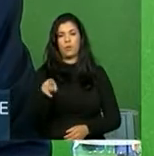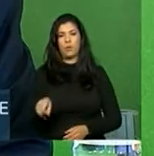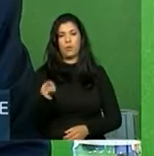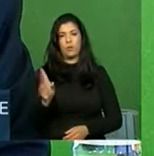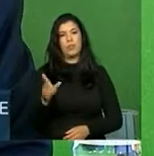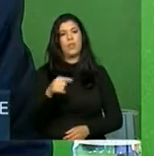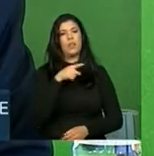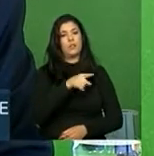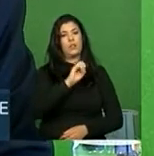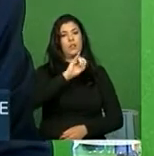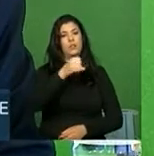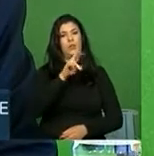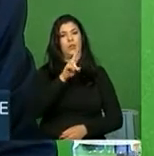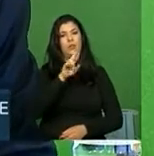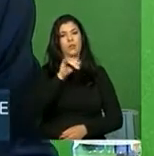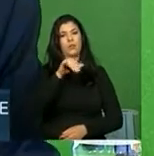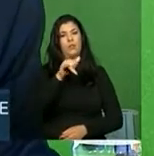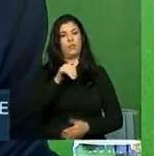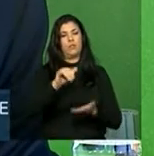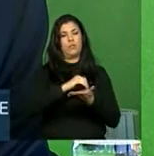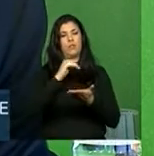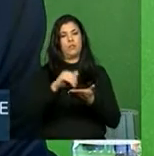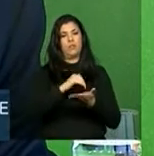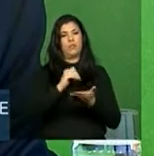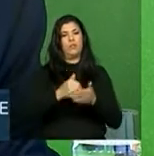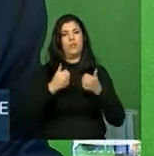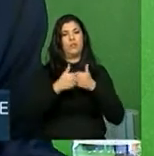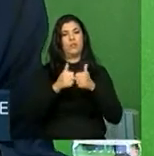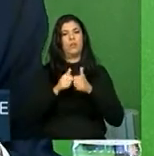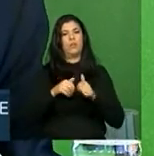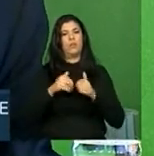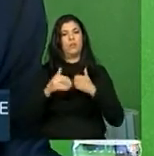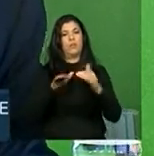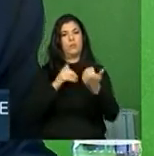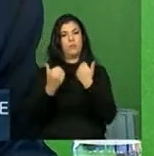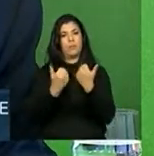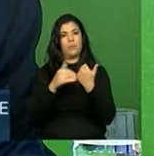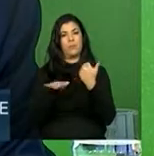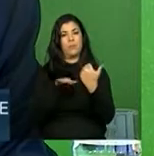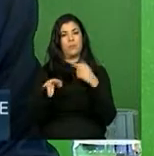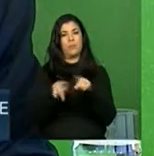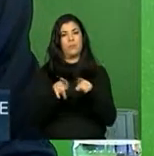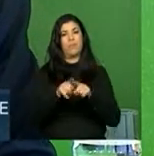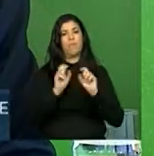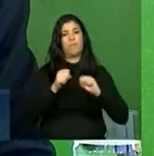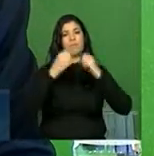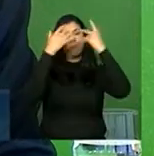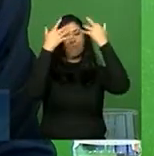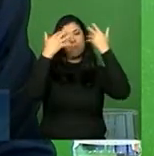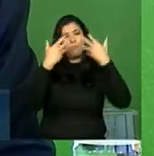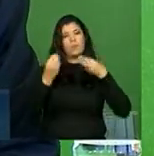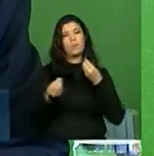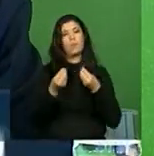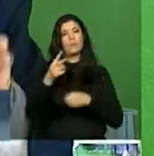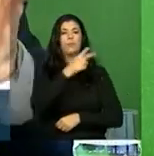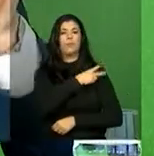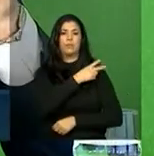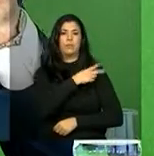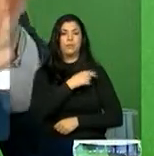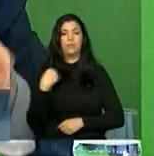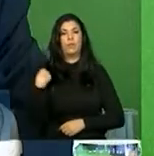aqui presente Engenheiro secretário de transporte Metropolitano pode detalhar Tecnicamente